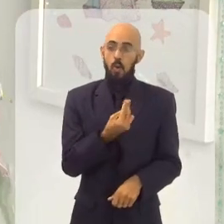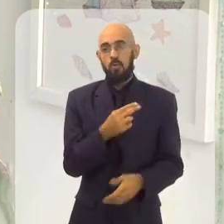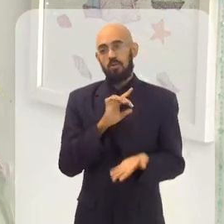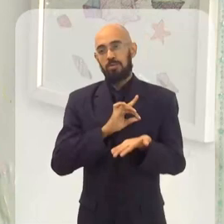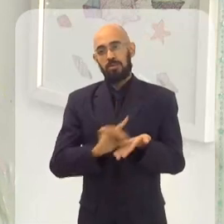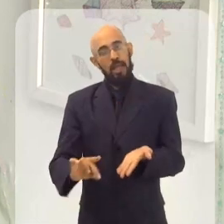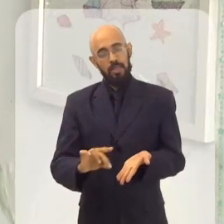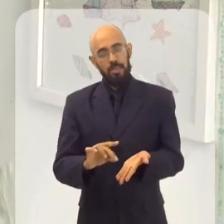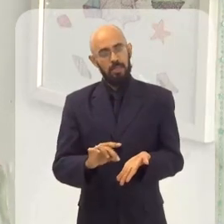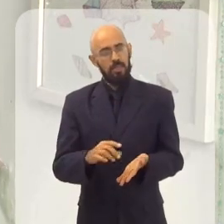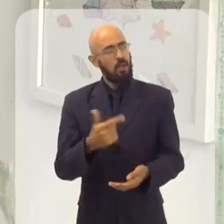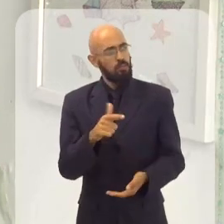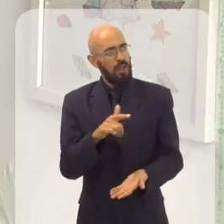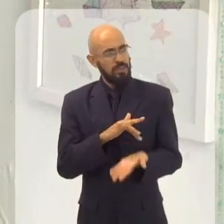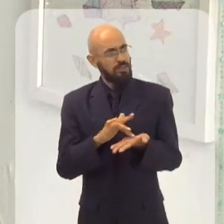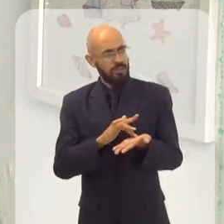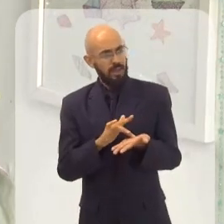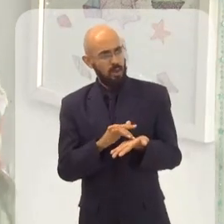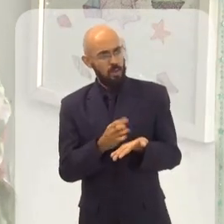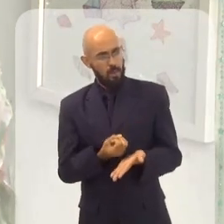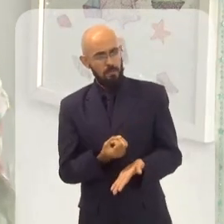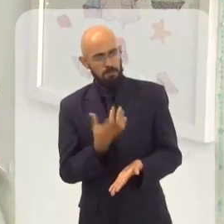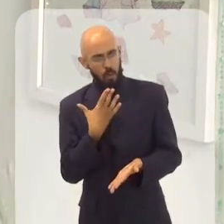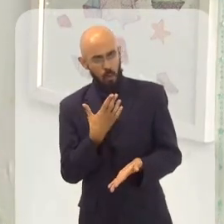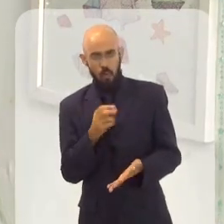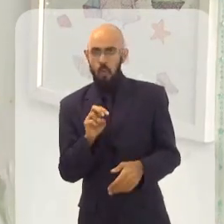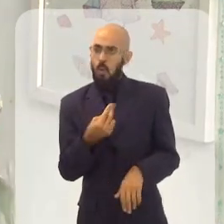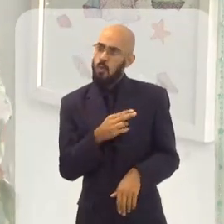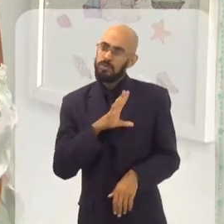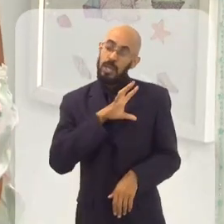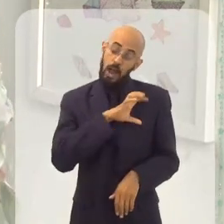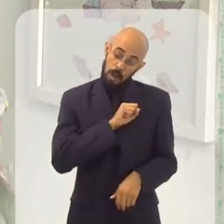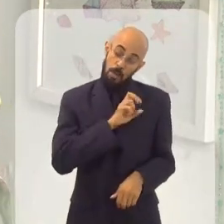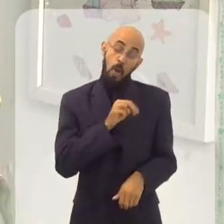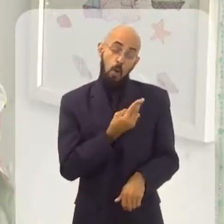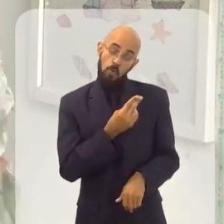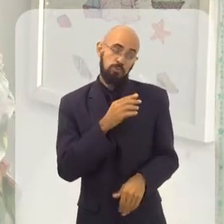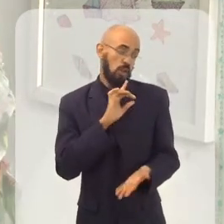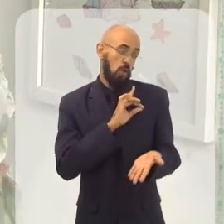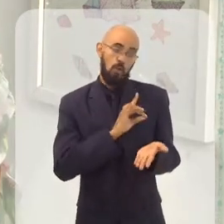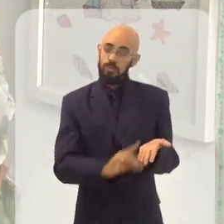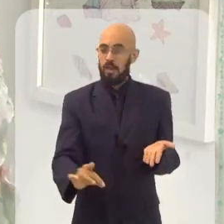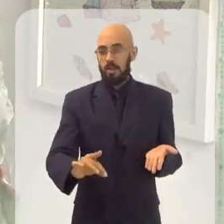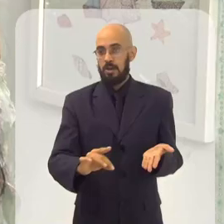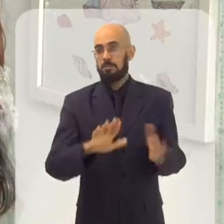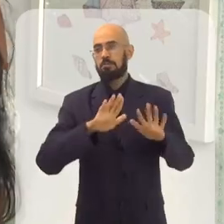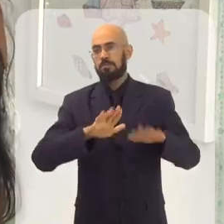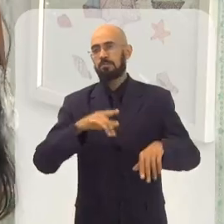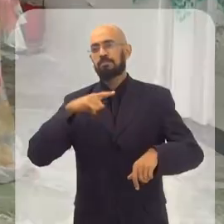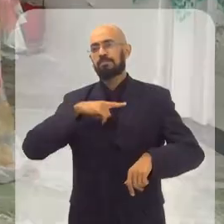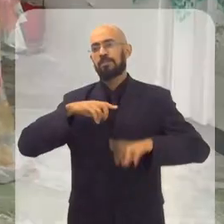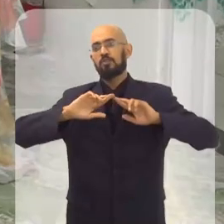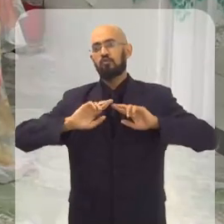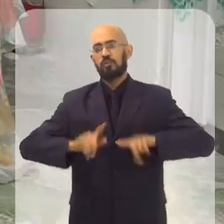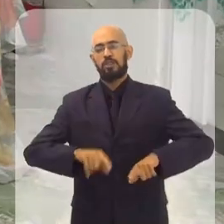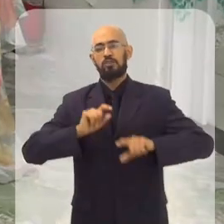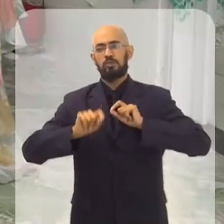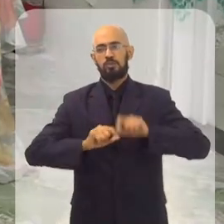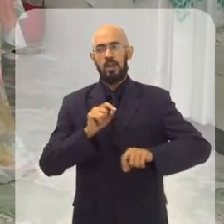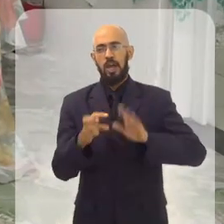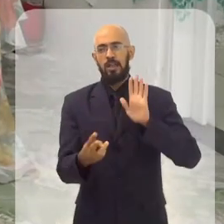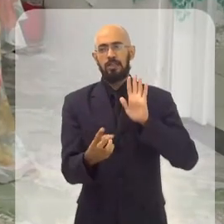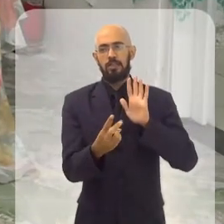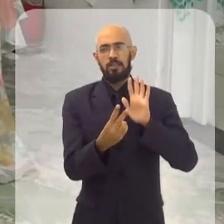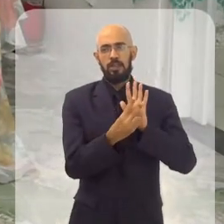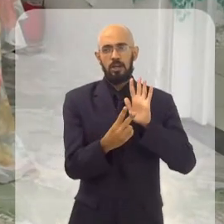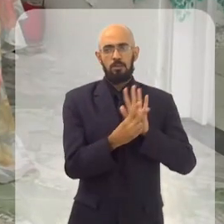não tem bonzinho, não tem cigano bonzinho, né? Ou você ama o cigano ou você odeia o cigano. Mas aí entrou o diferencial tribo